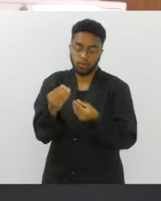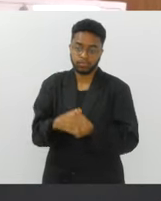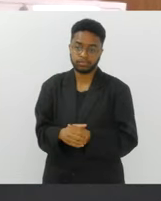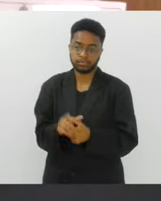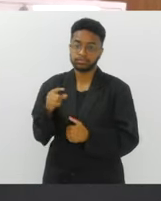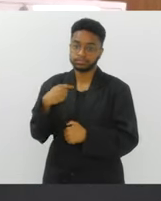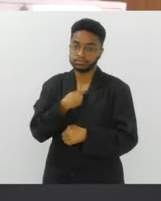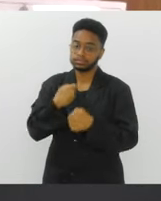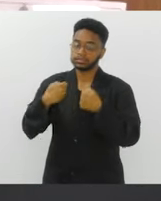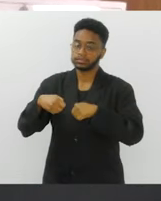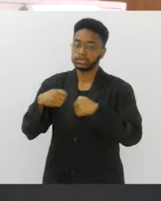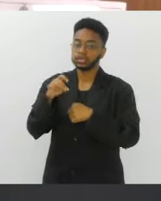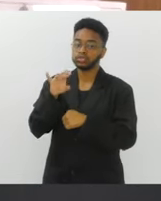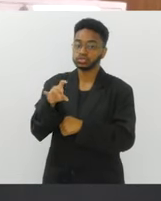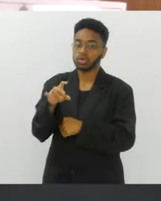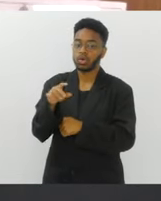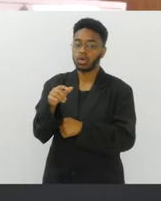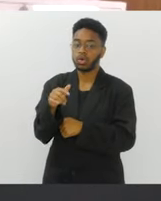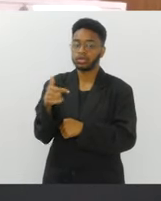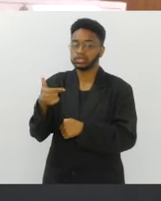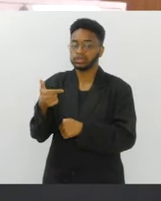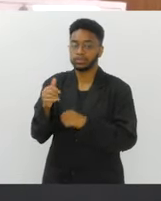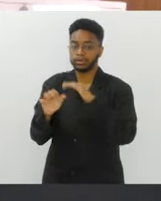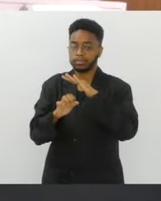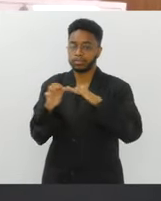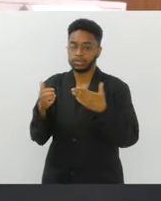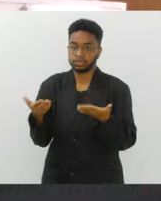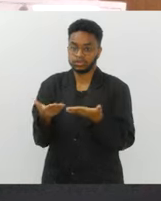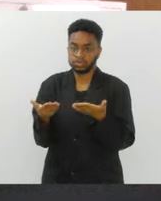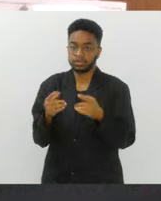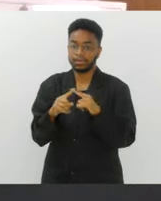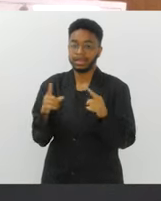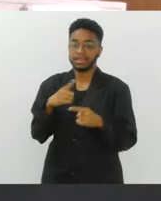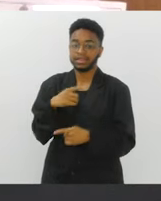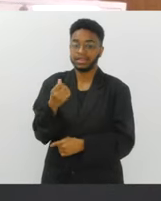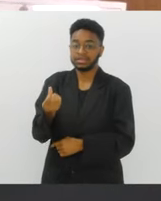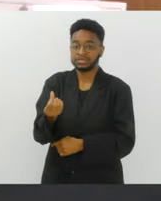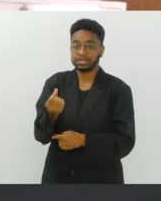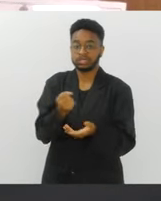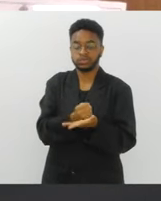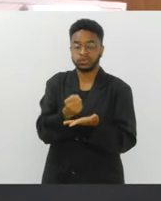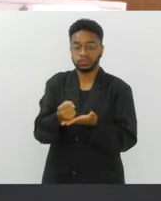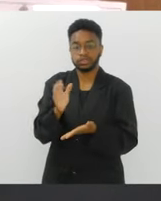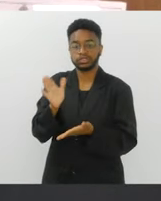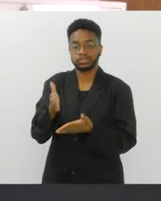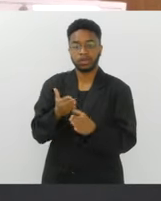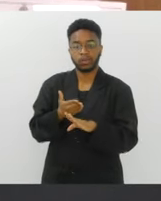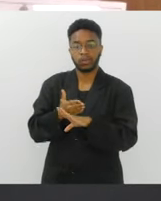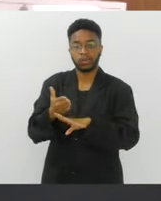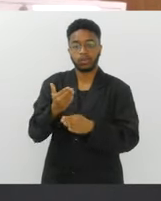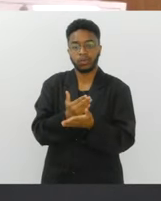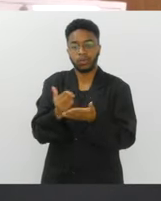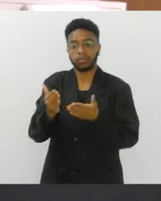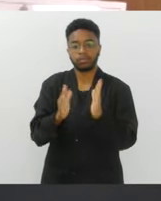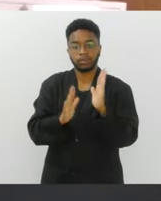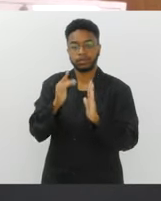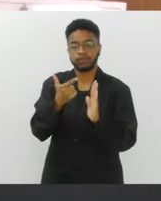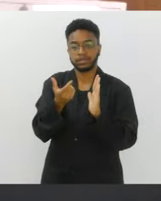devemos ter apenas uma segunda empresa hoje em dia na Supervia. Já são 6 consórcios que entraram em 26